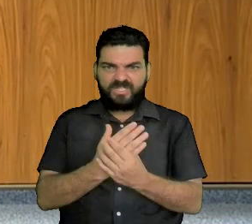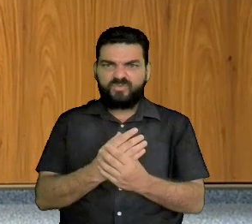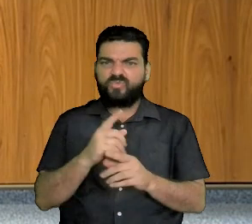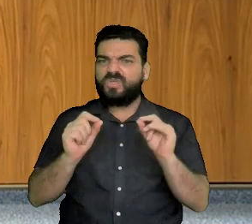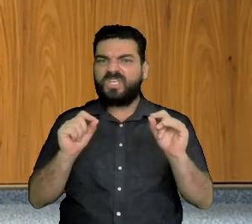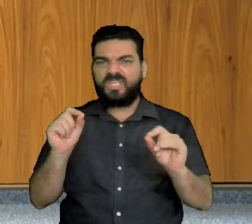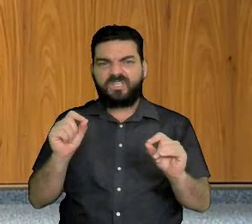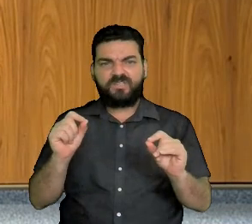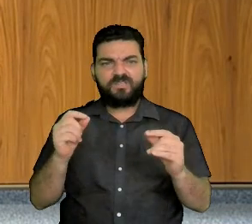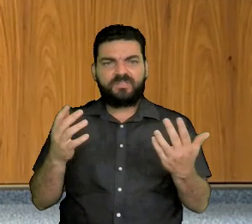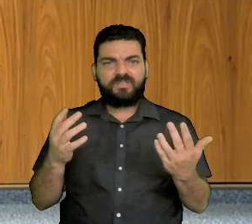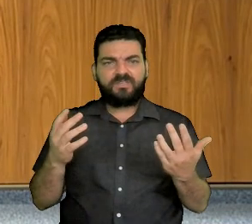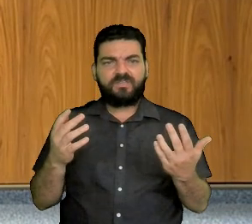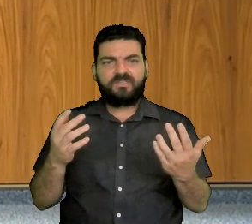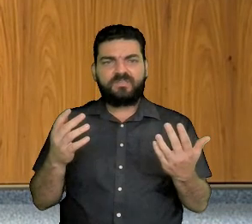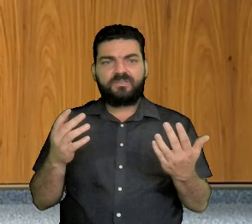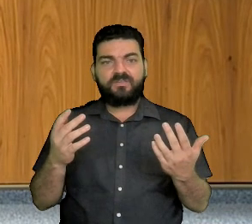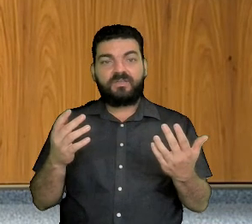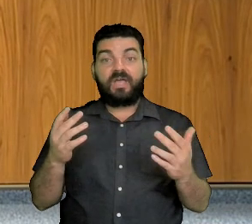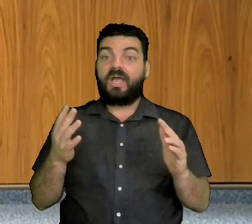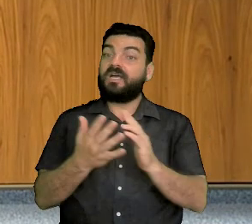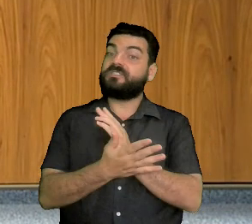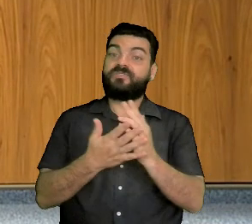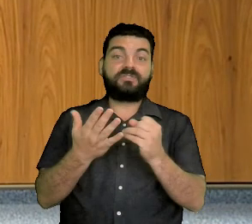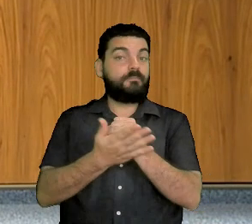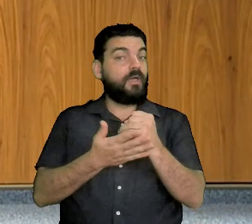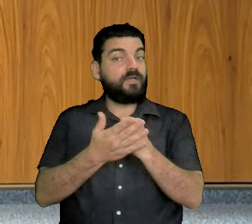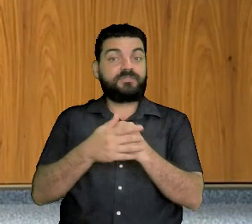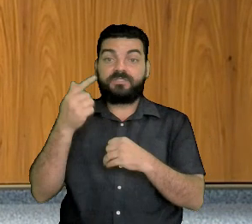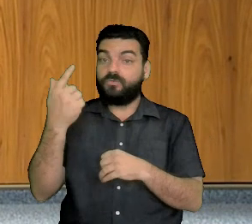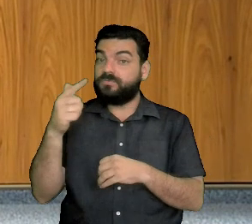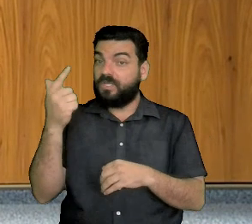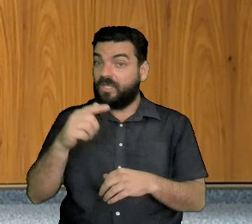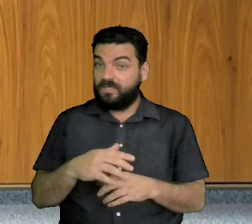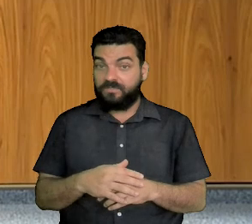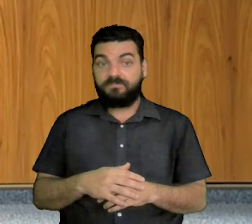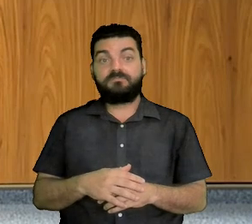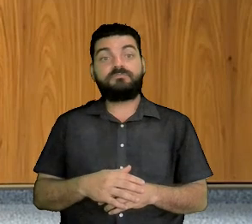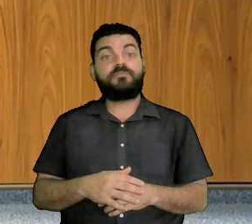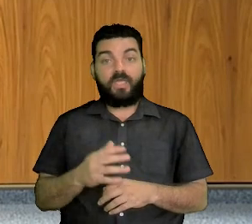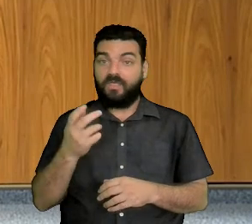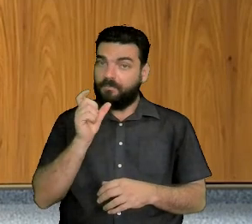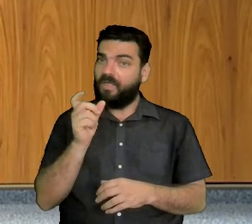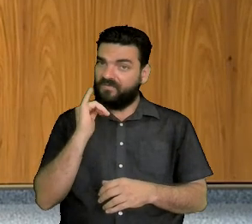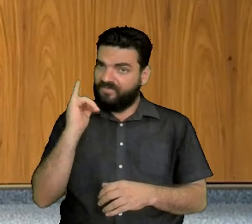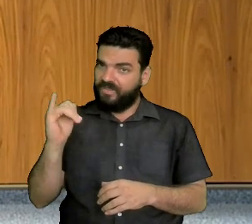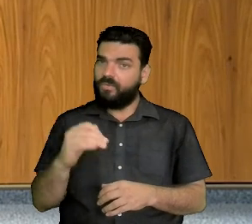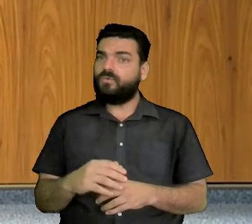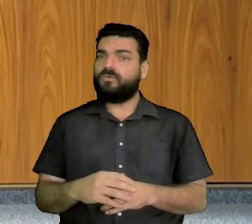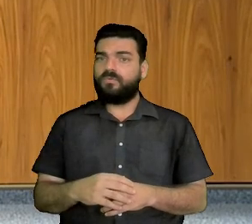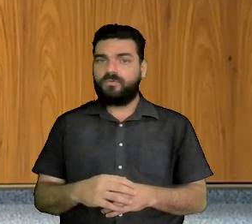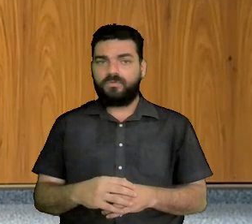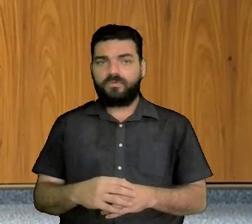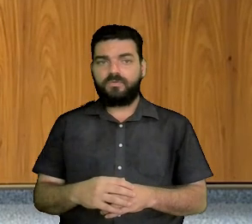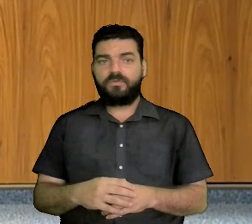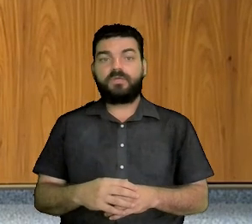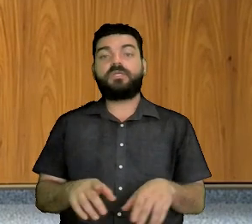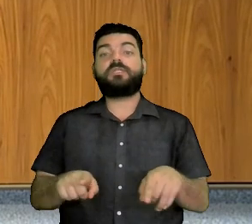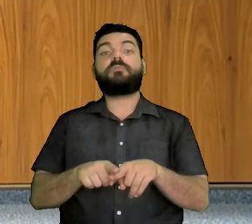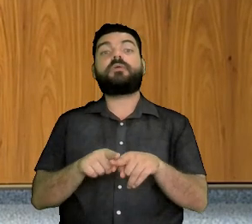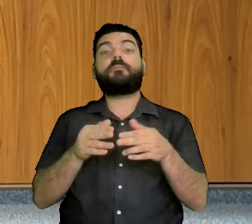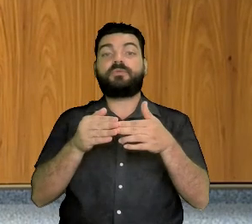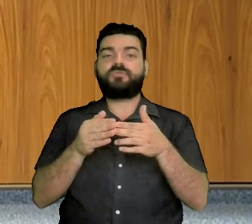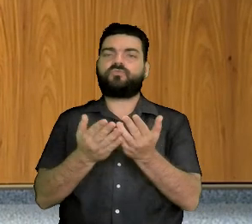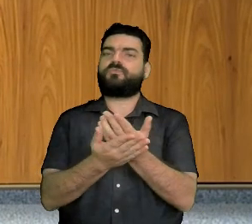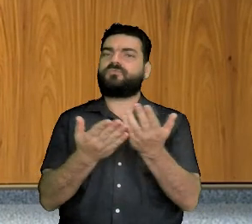muitas vezes sem o devido fundamento, foi justamente dessa forma que ela colocou, e pedindo,